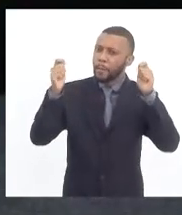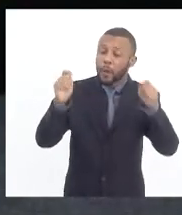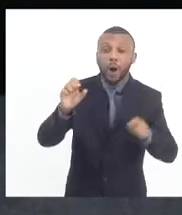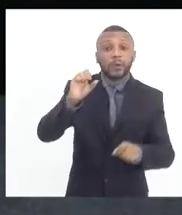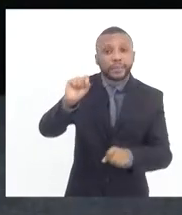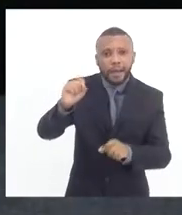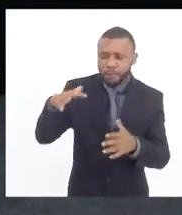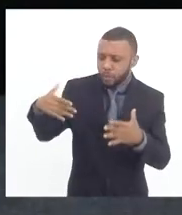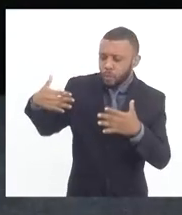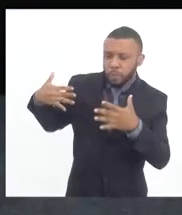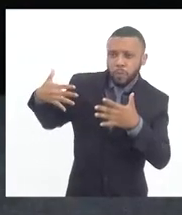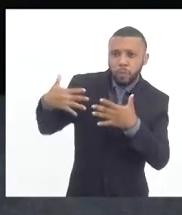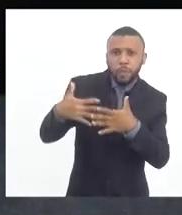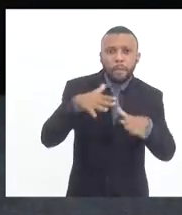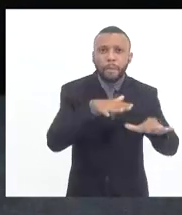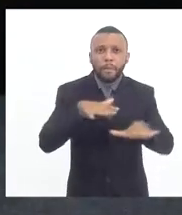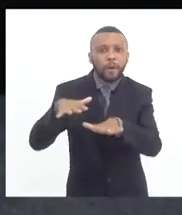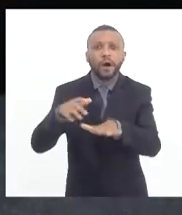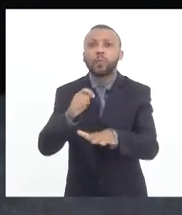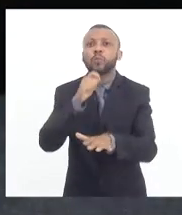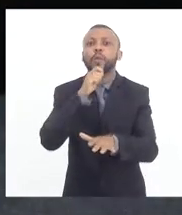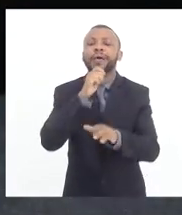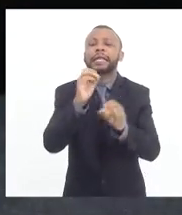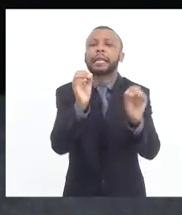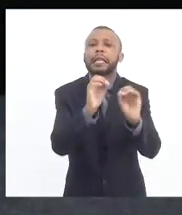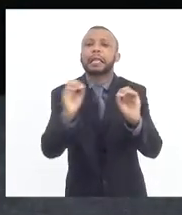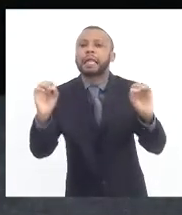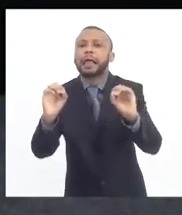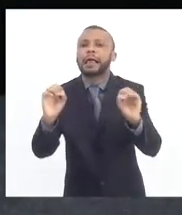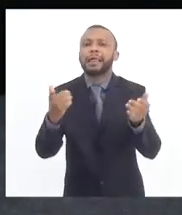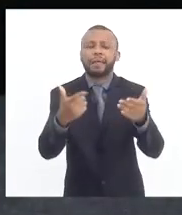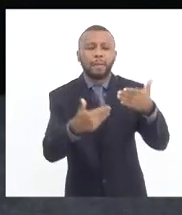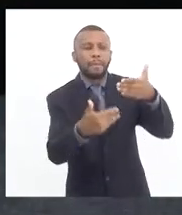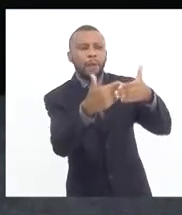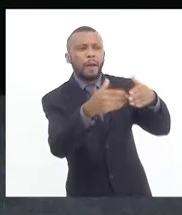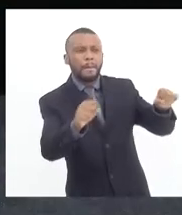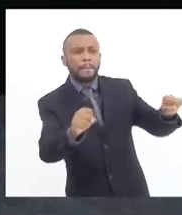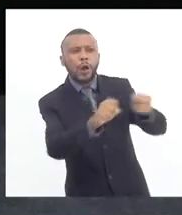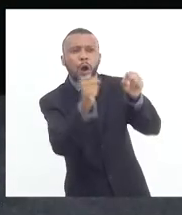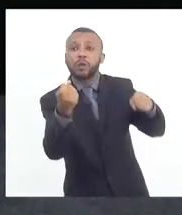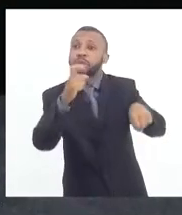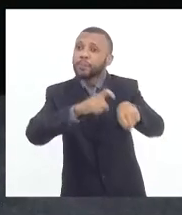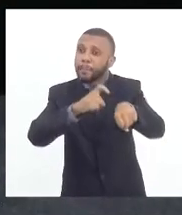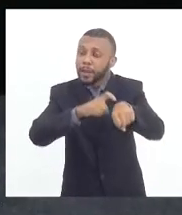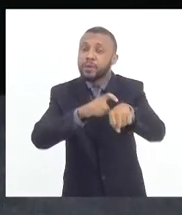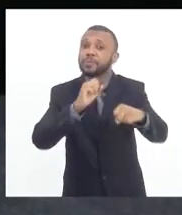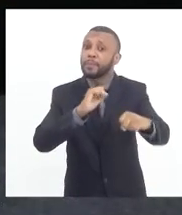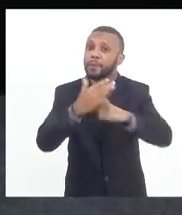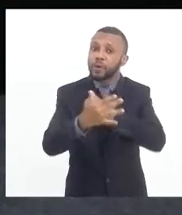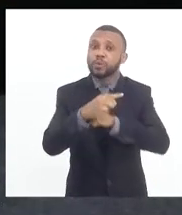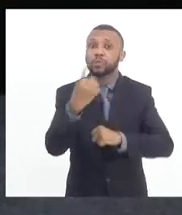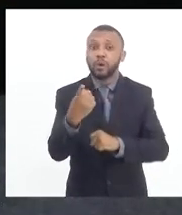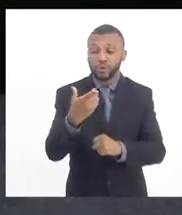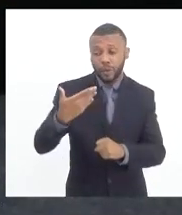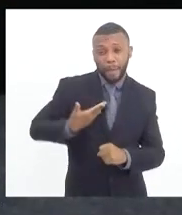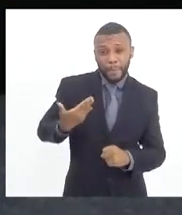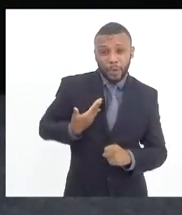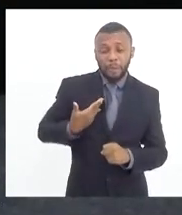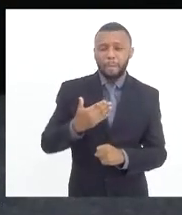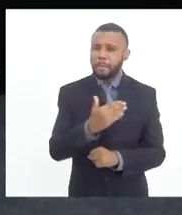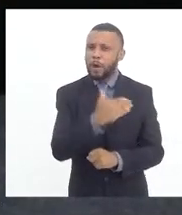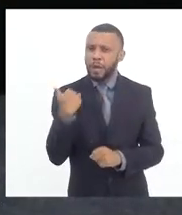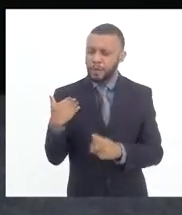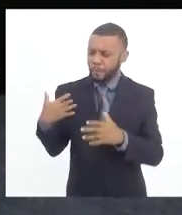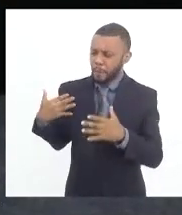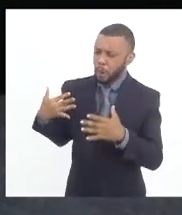manifestação sem um prego derrubados em uma vidraça Quebrada no meio de pandemia perdemos companheiro na